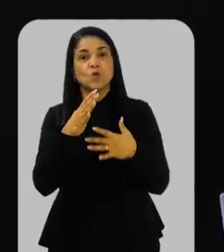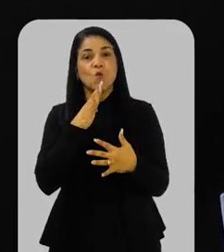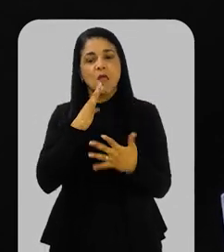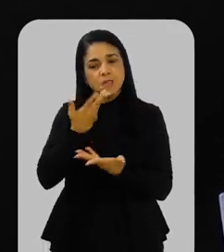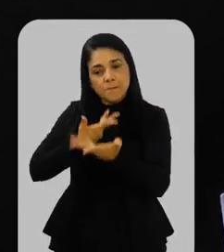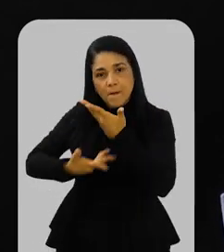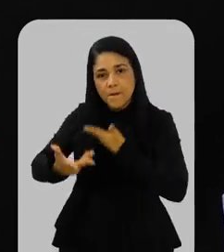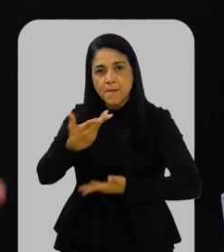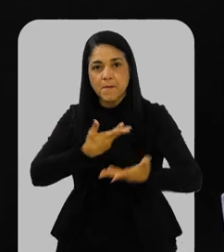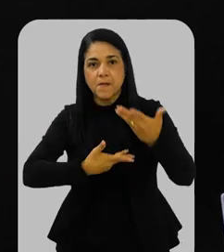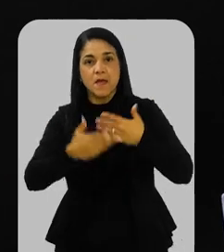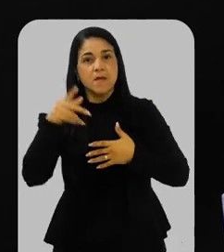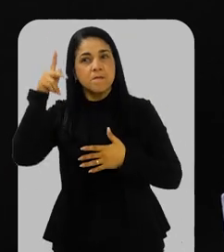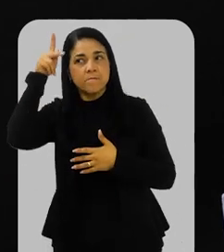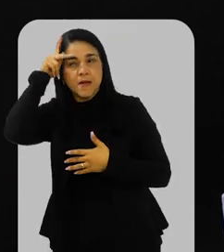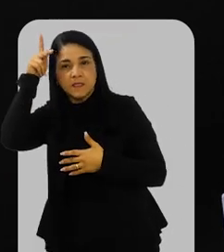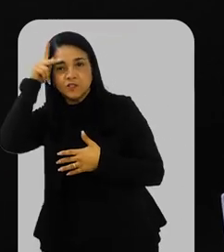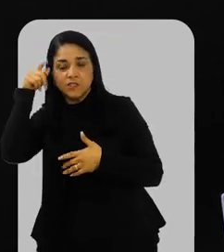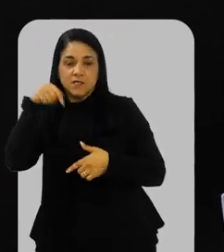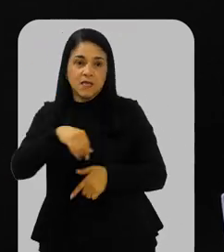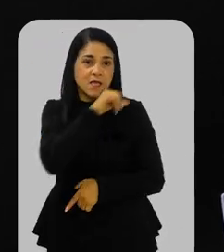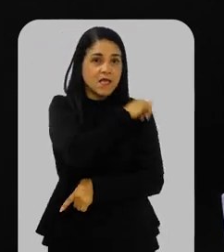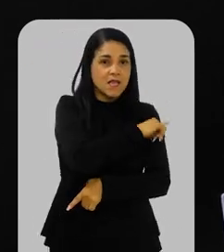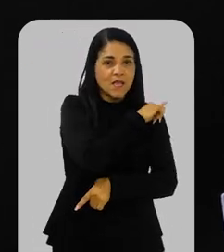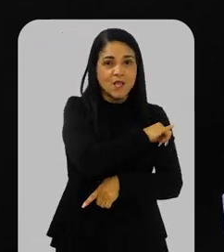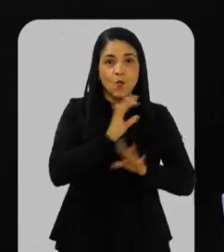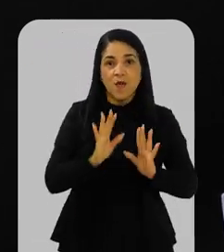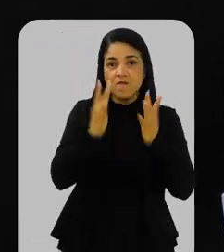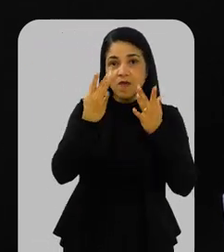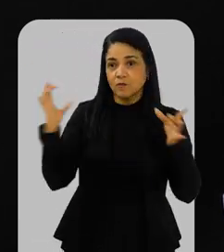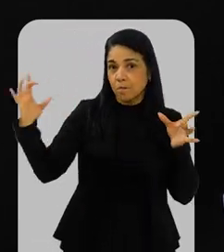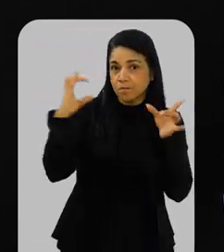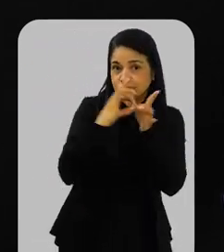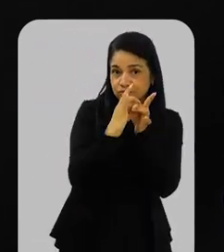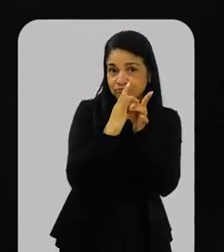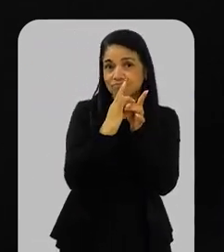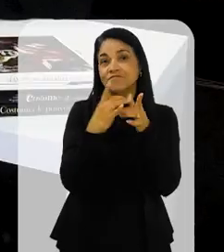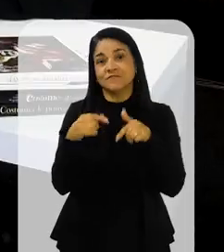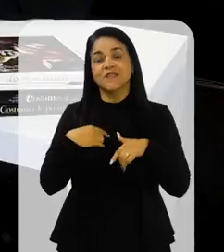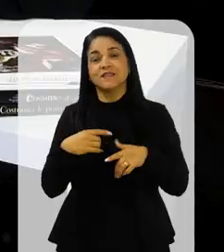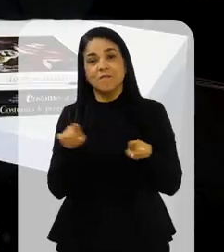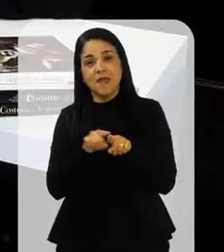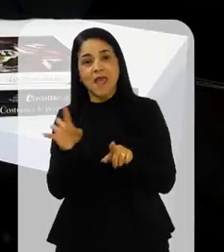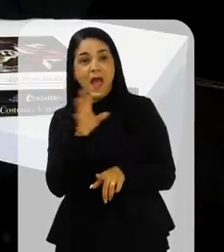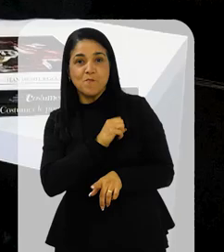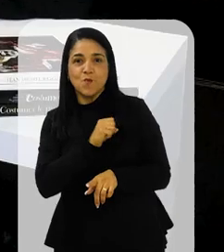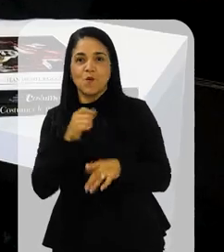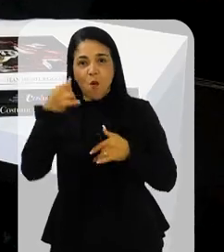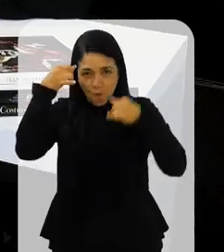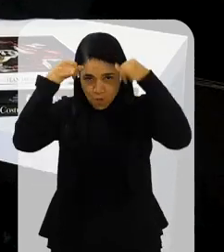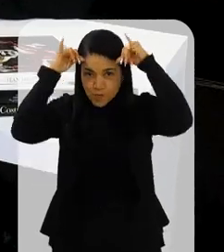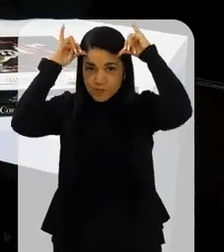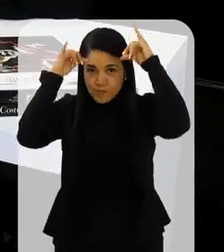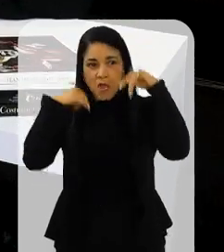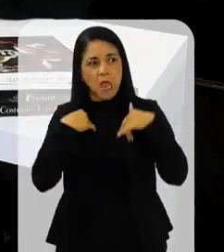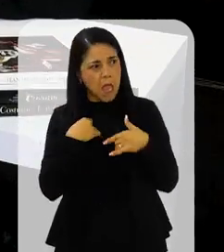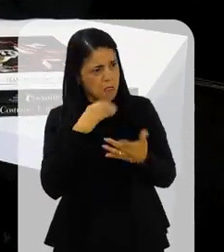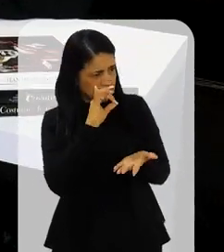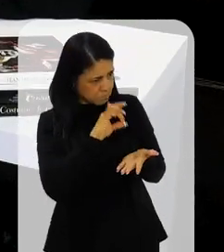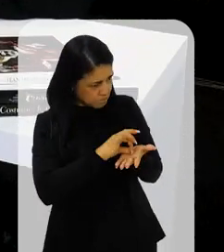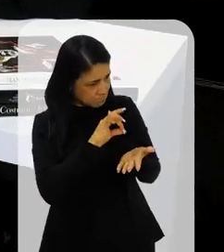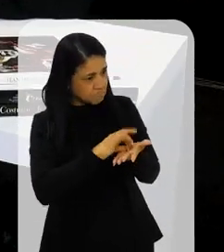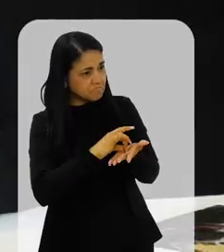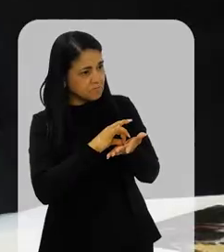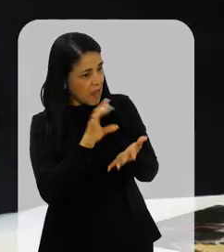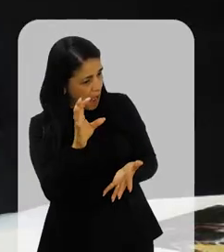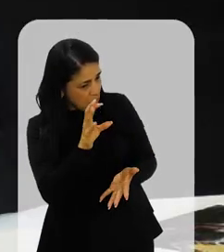de estar em Parintins ou estar aqui no Rio com um evento e também declarar amor ao boi, né? É, eu vejo que vocês são apaixonados mesmo, né? O nosso